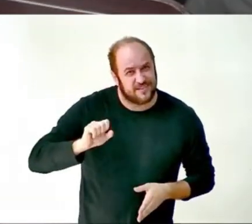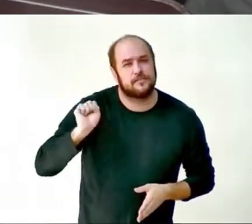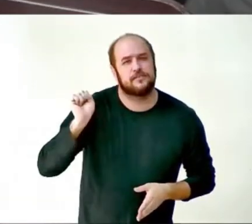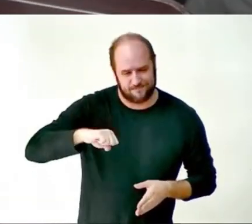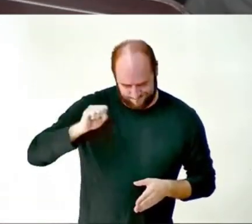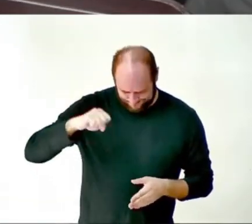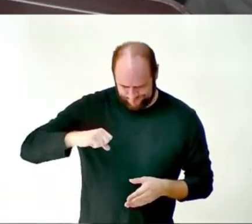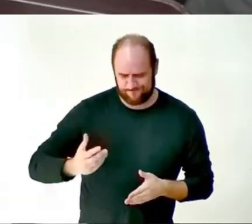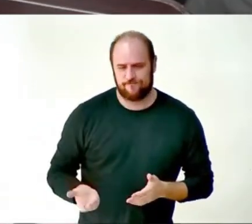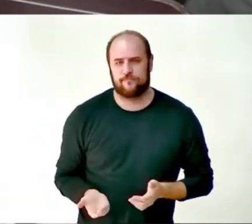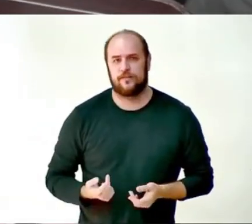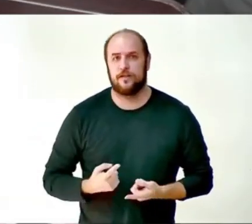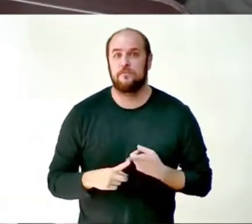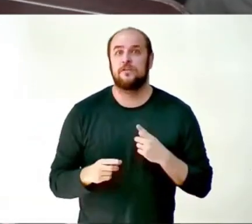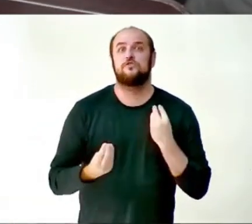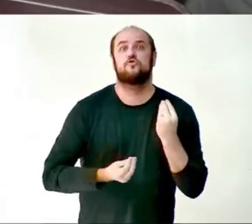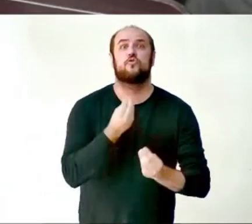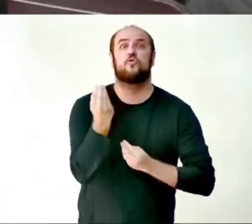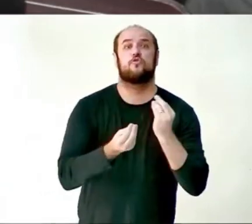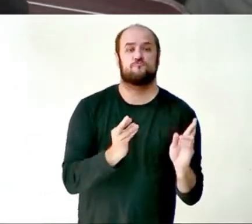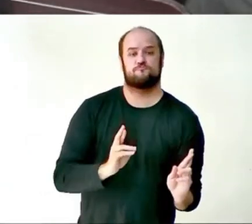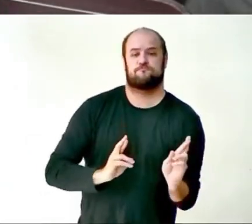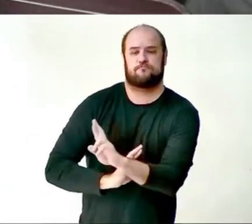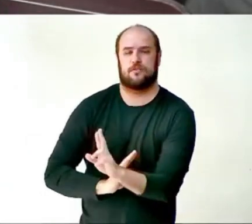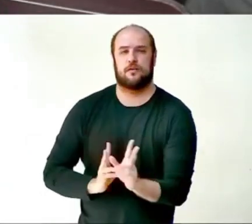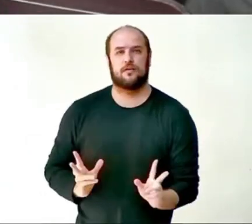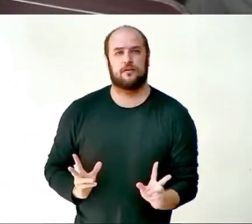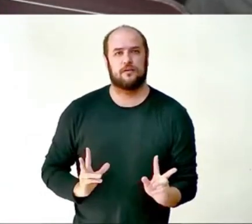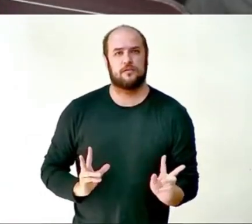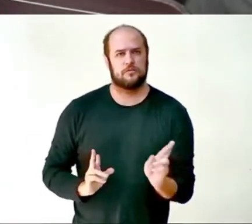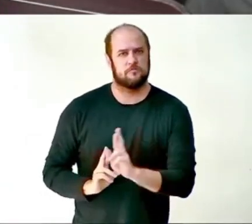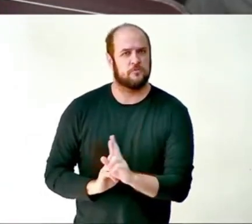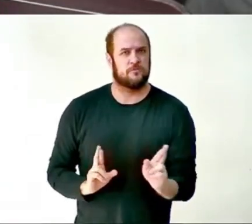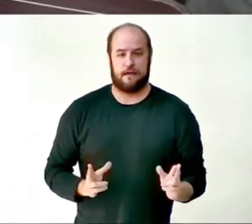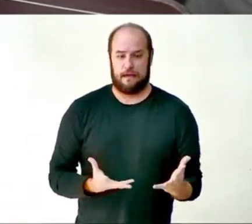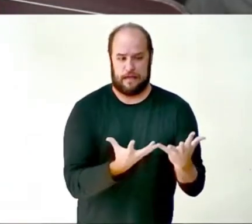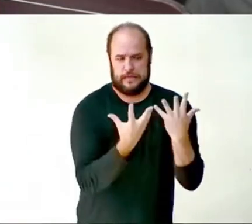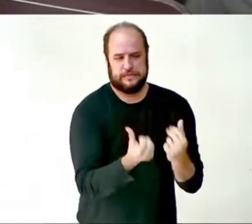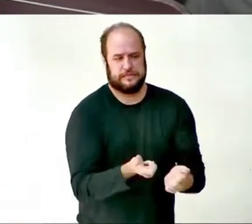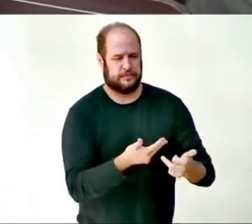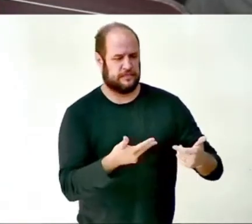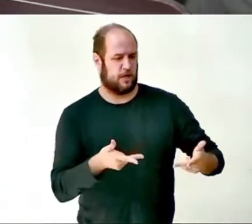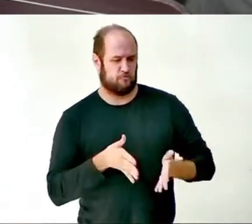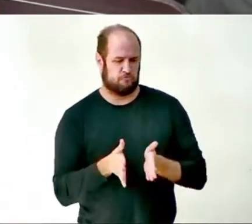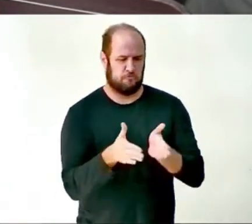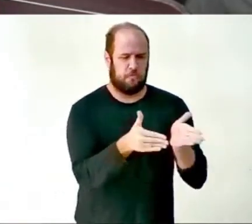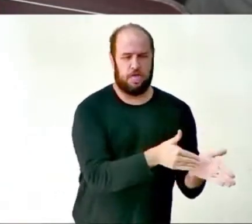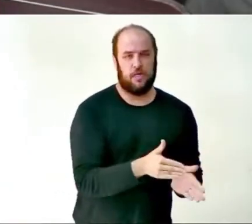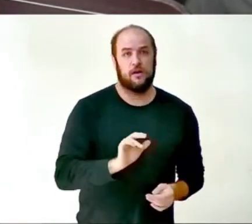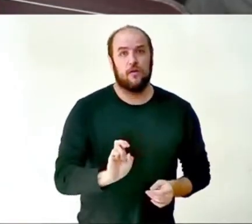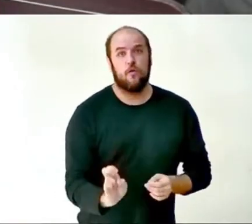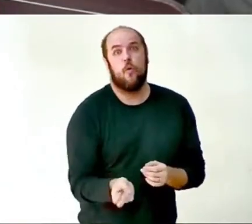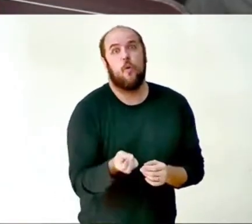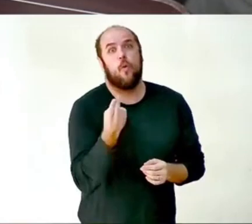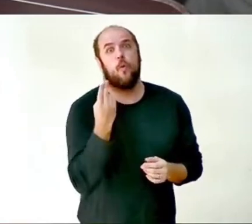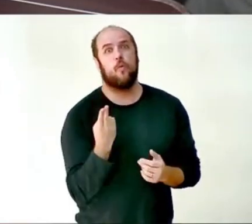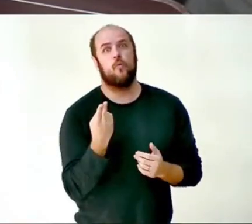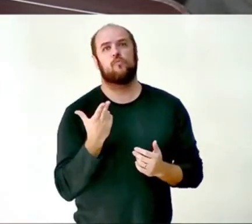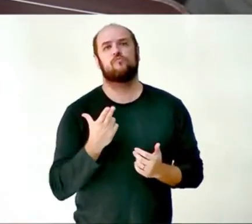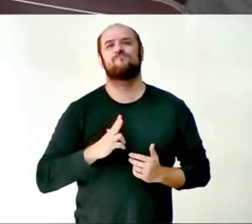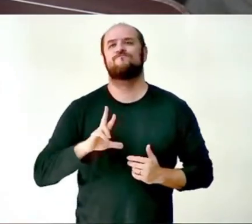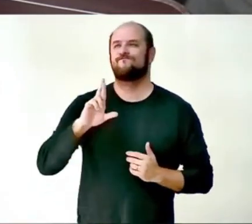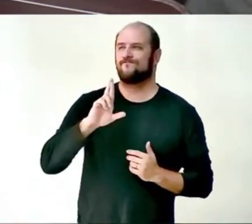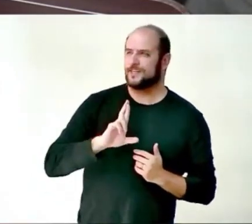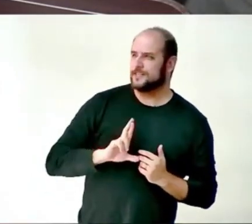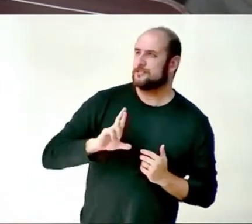É. Mas como ela reage? Será que ela reage se deixando levar por paixões? Ou ela reage de